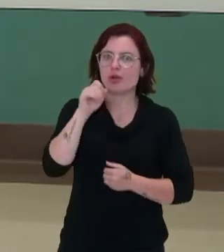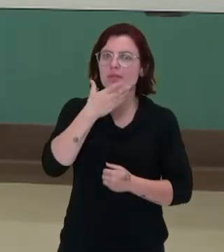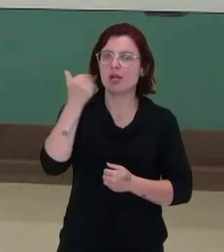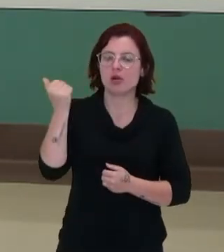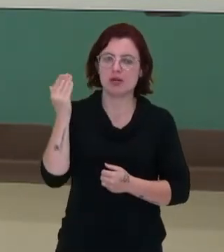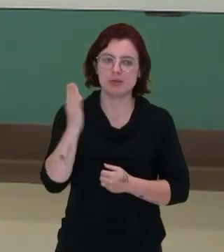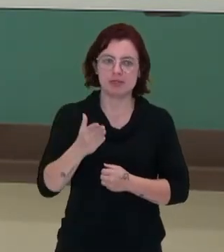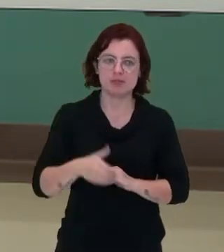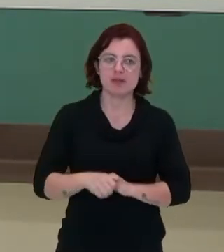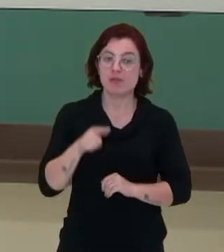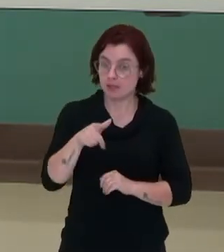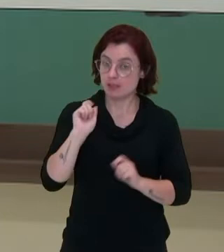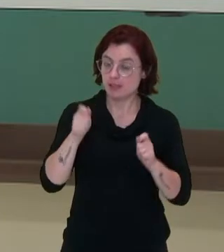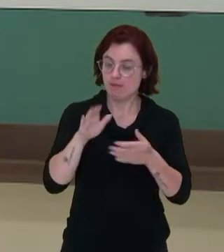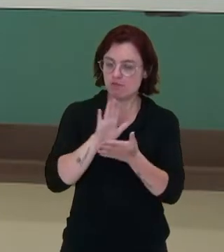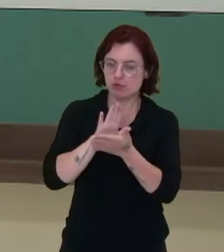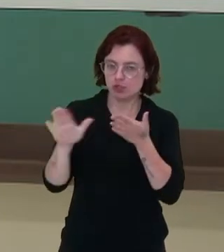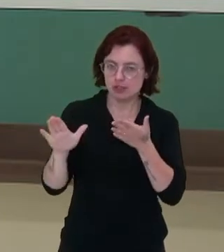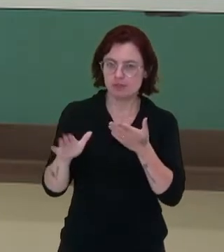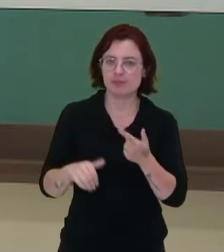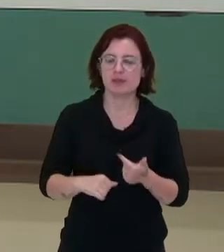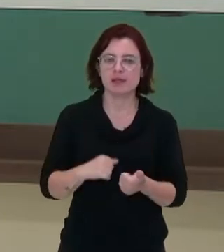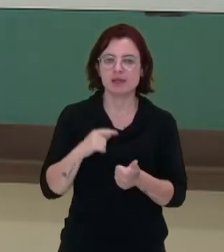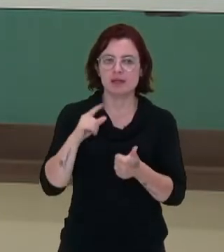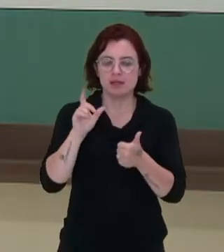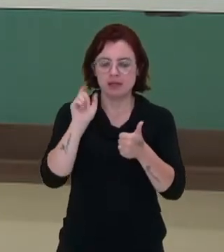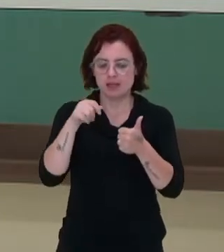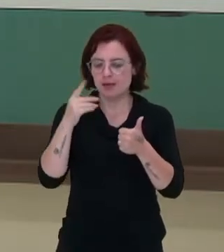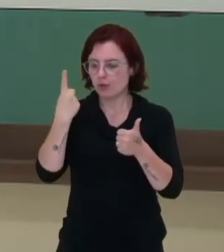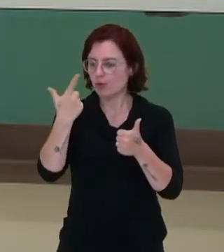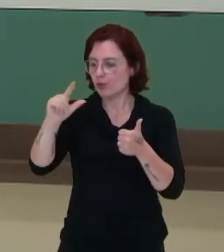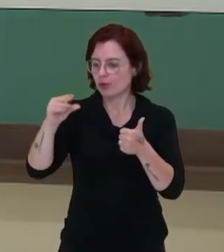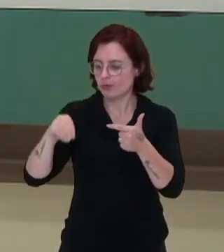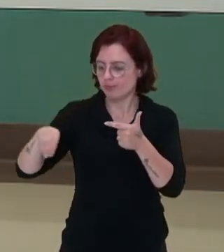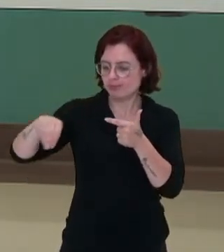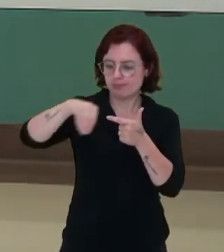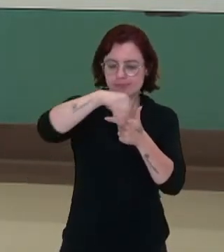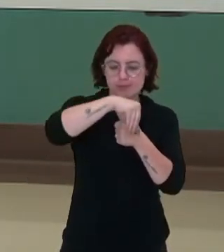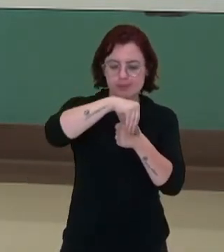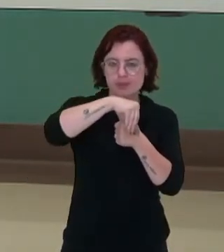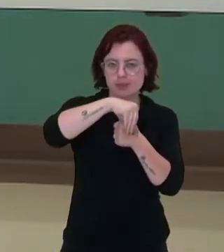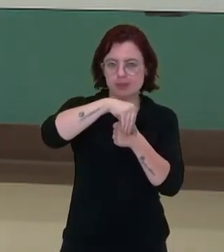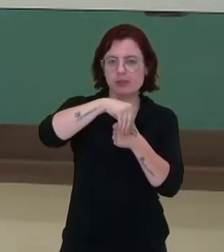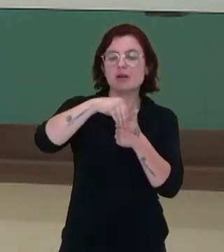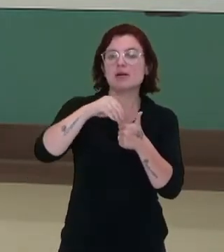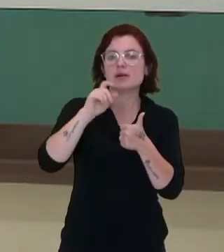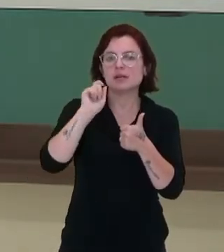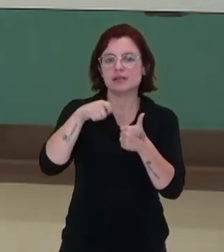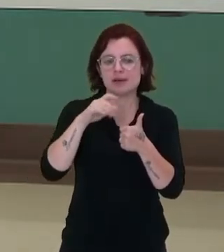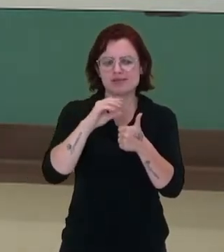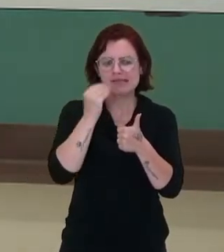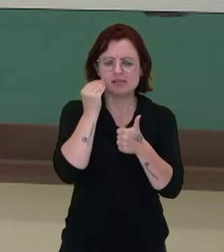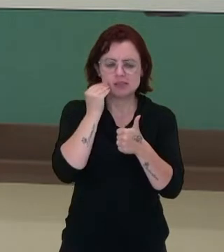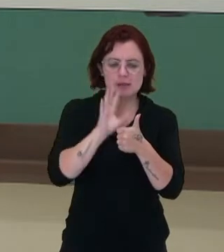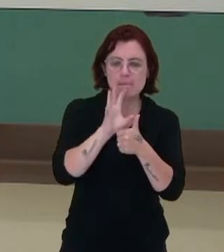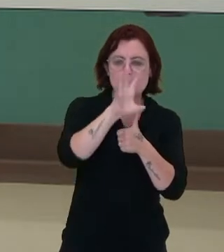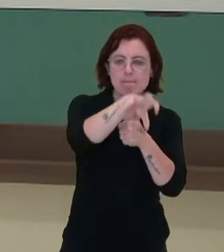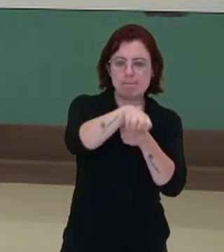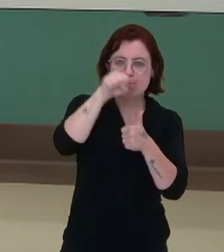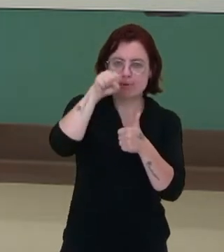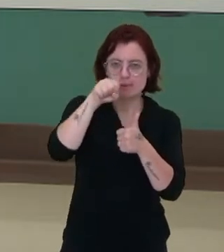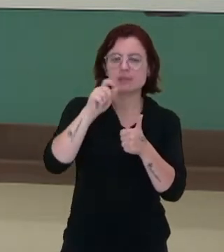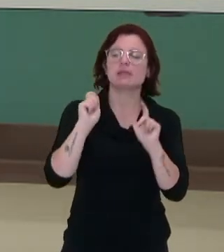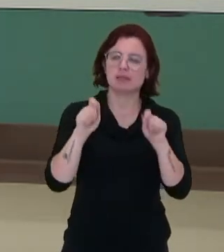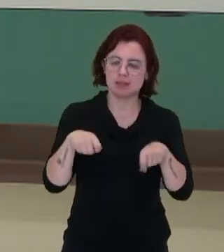fugir, pode cobrir o xeque ou pode capturar a peça que está